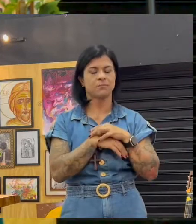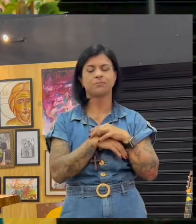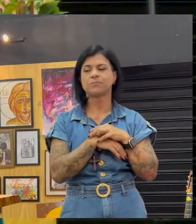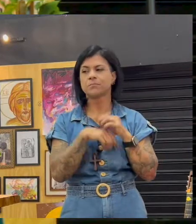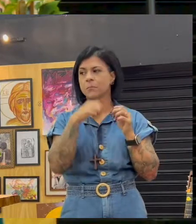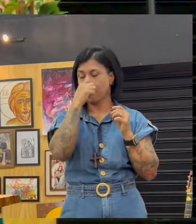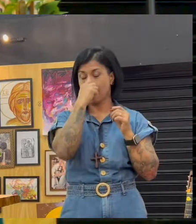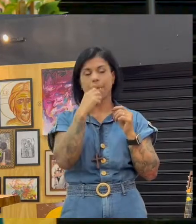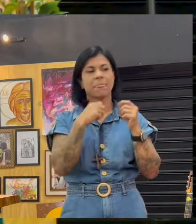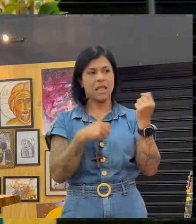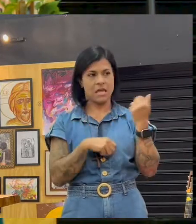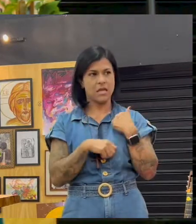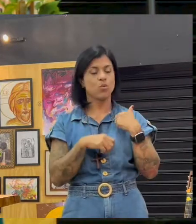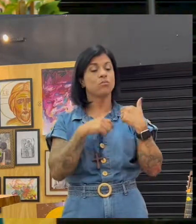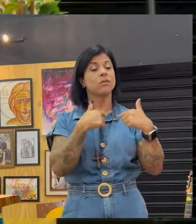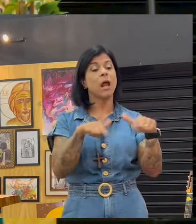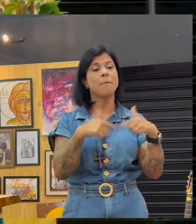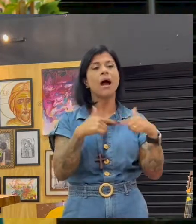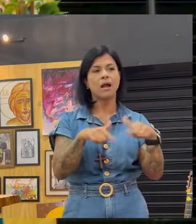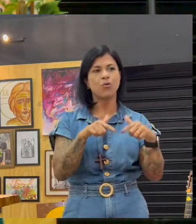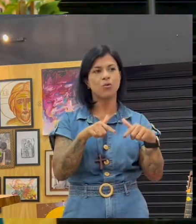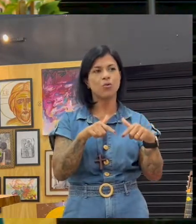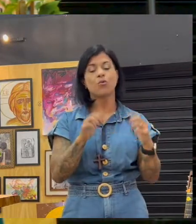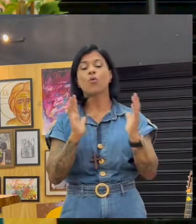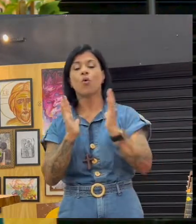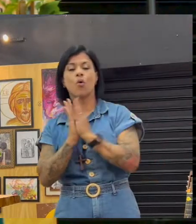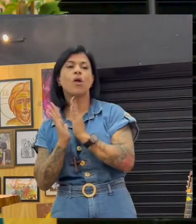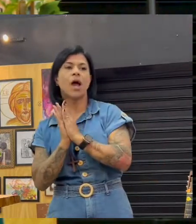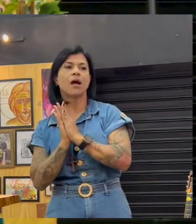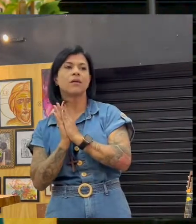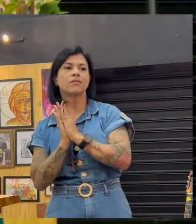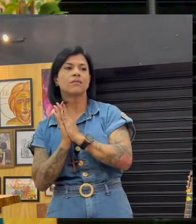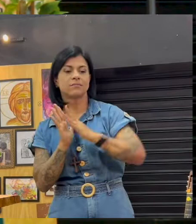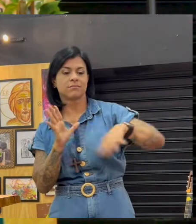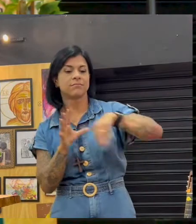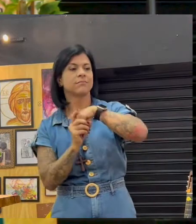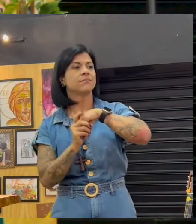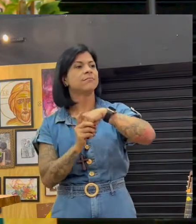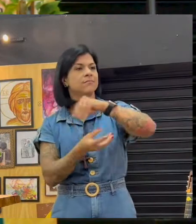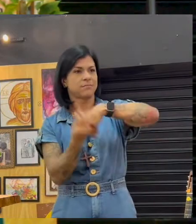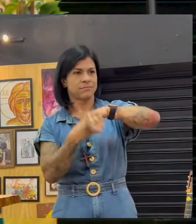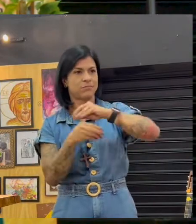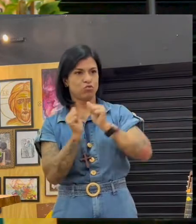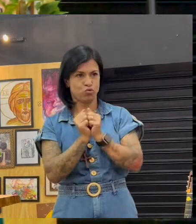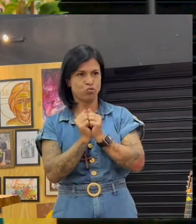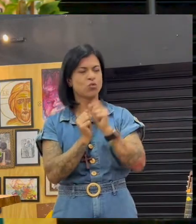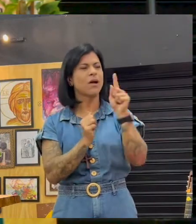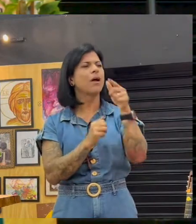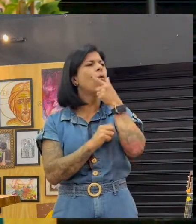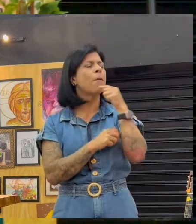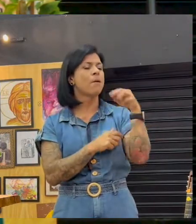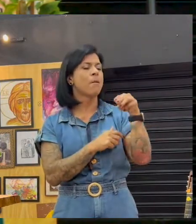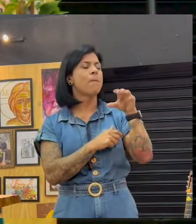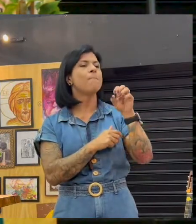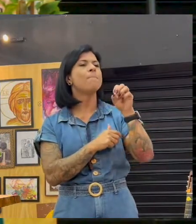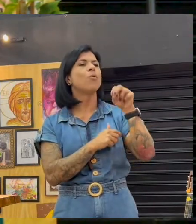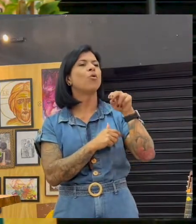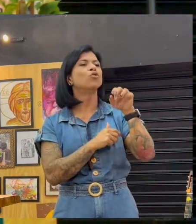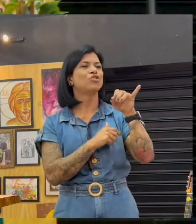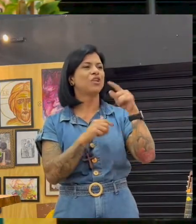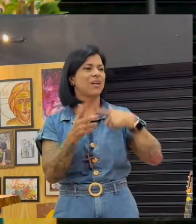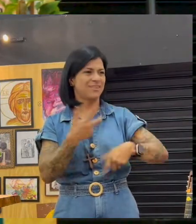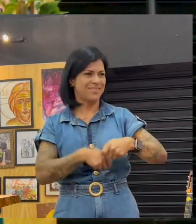et labora? Quer dizer trabalhar e orar. Os monges beneditinos, eles têm uma regra de vida bem